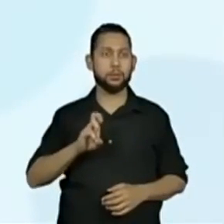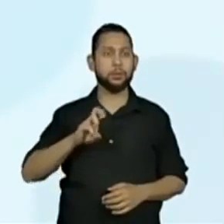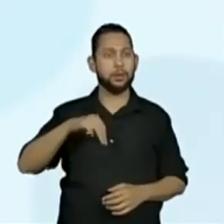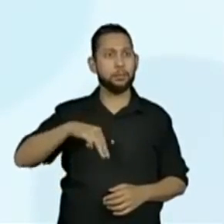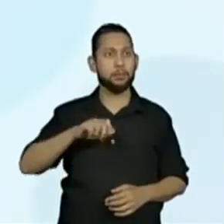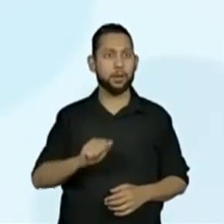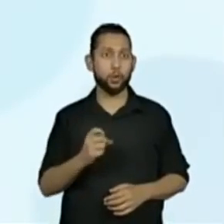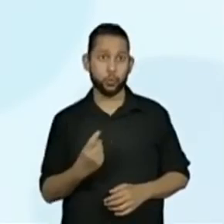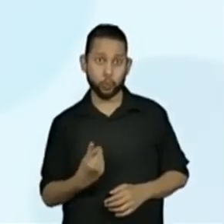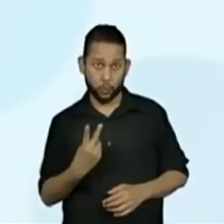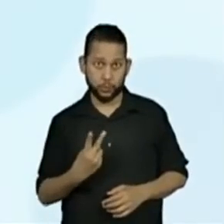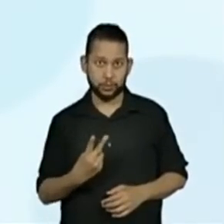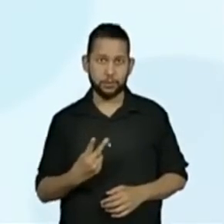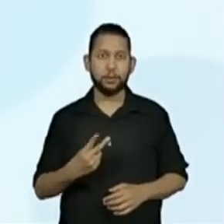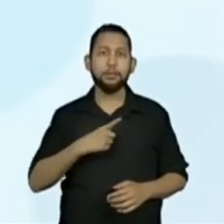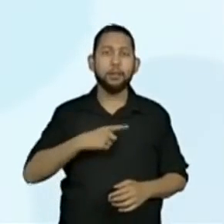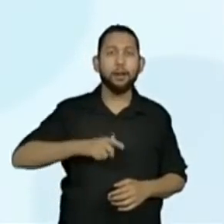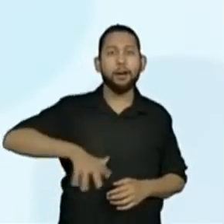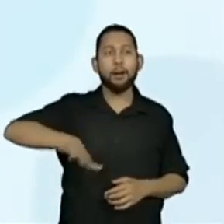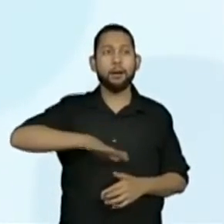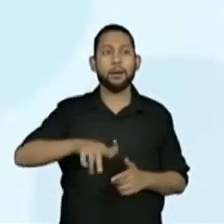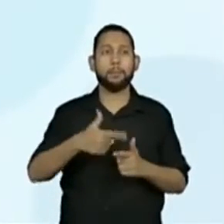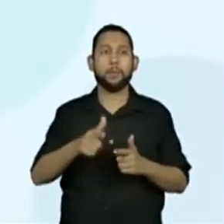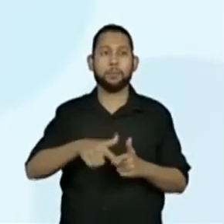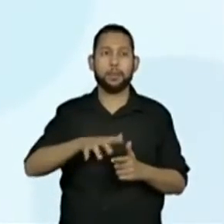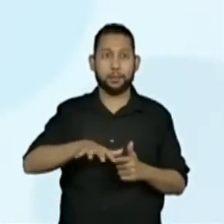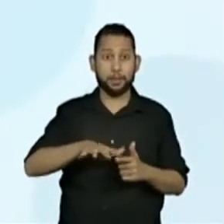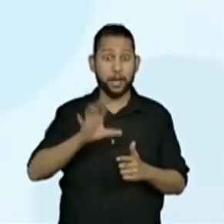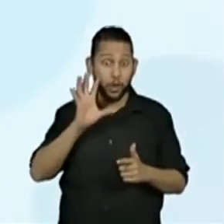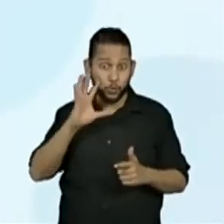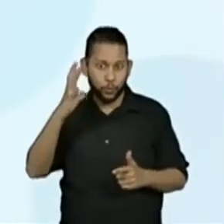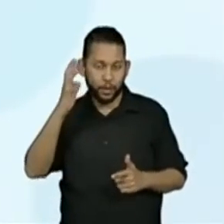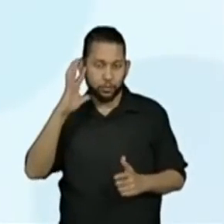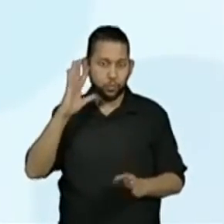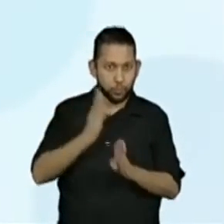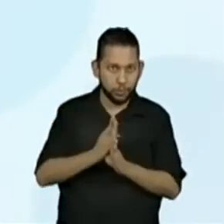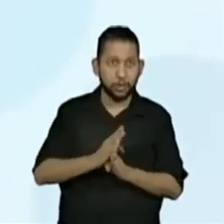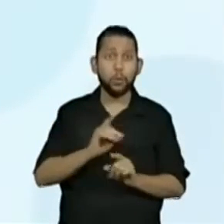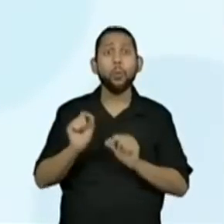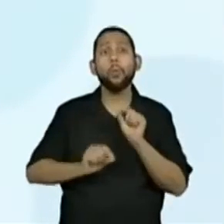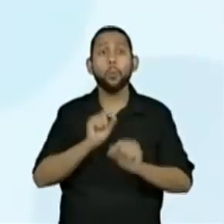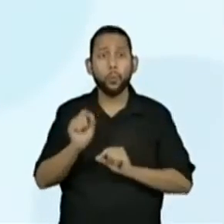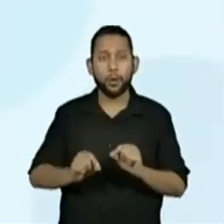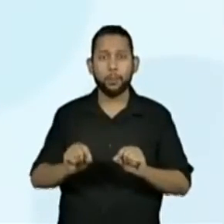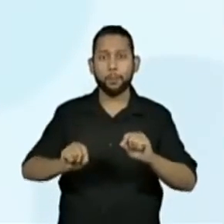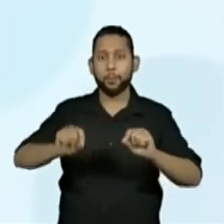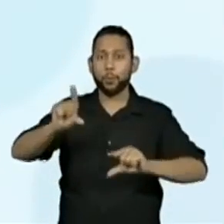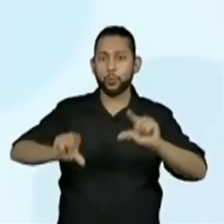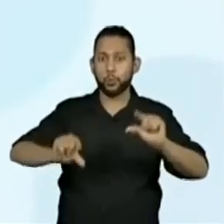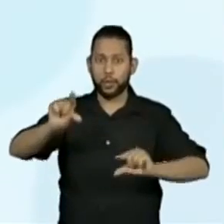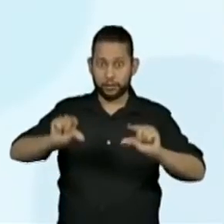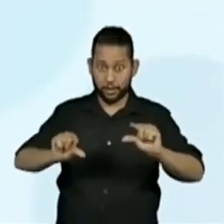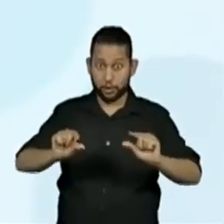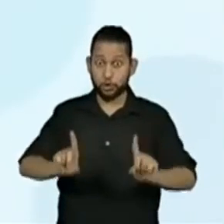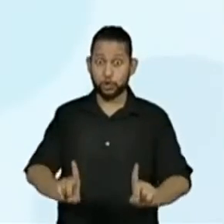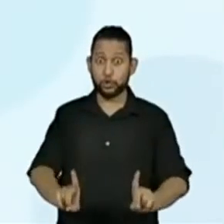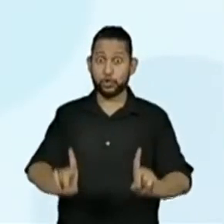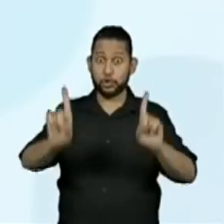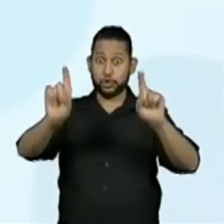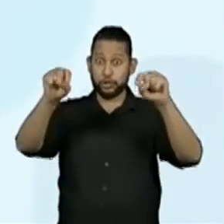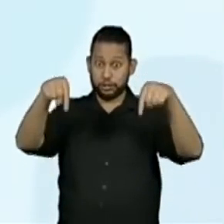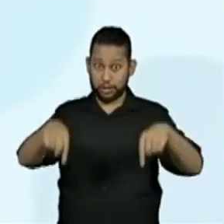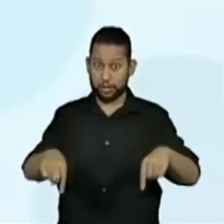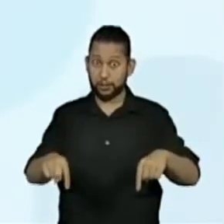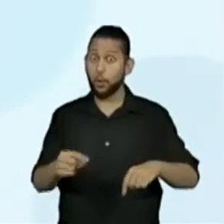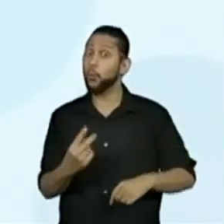ma12 resolver situações-problemas que envolvam variação de proporcionalidade direta entre